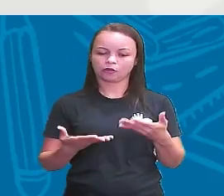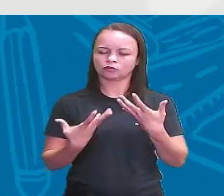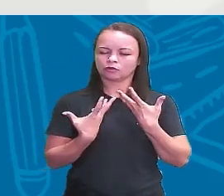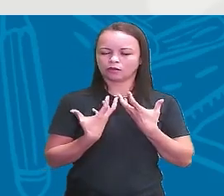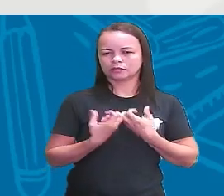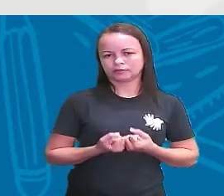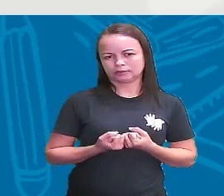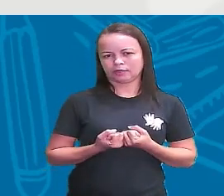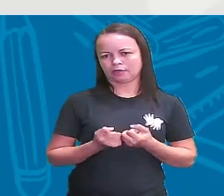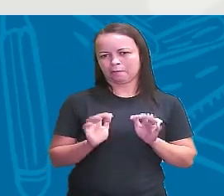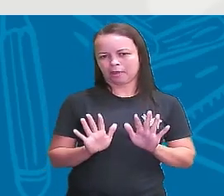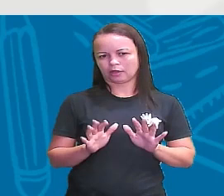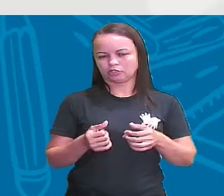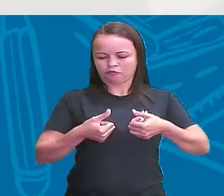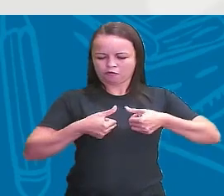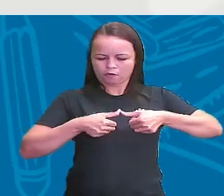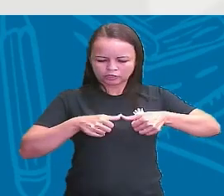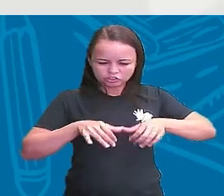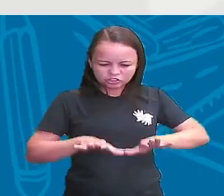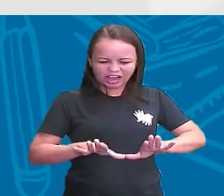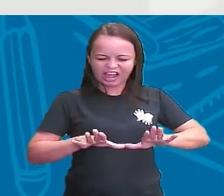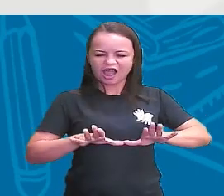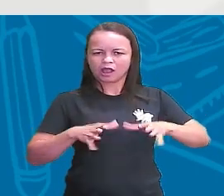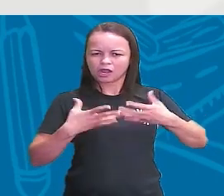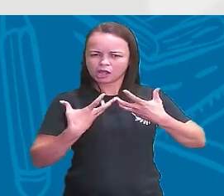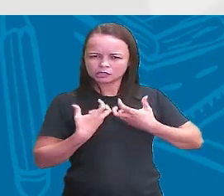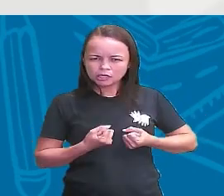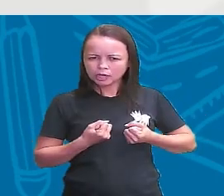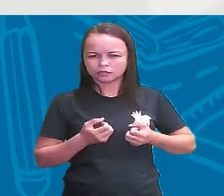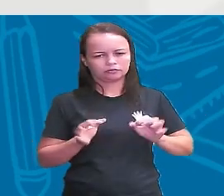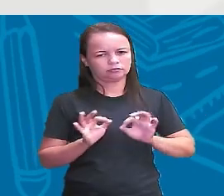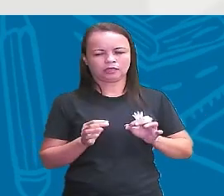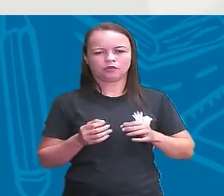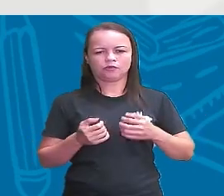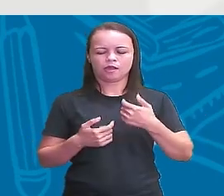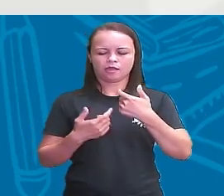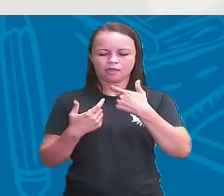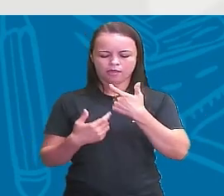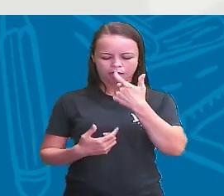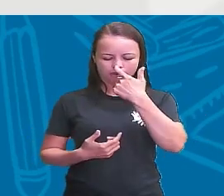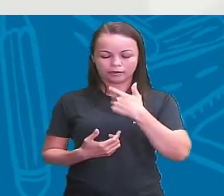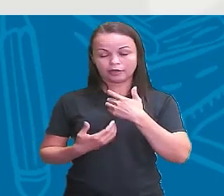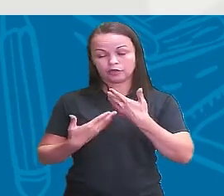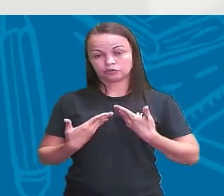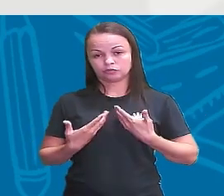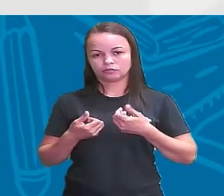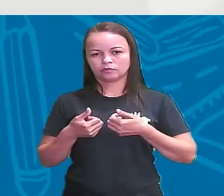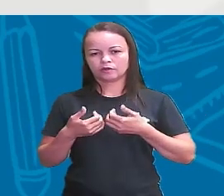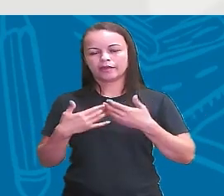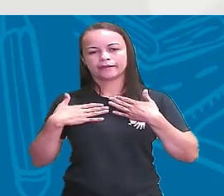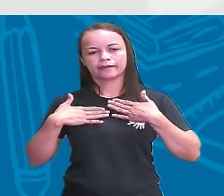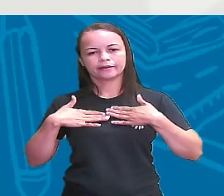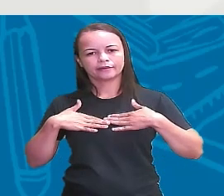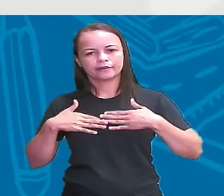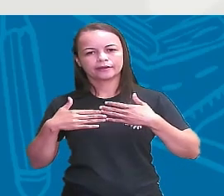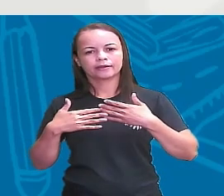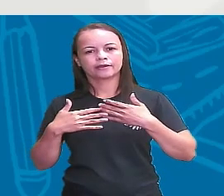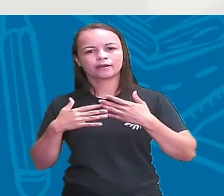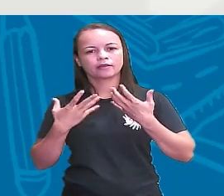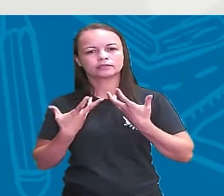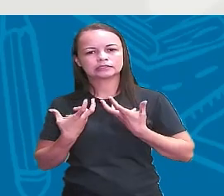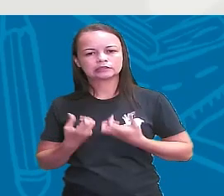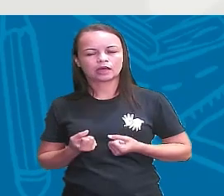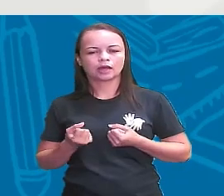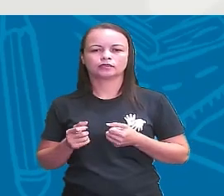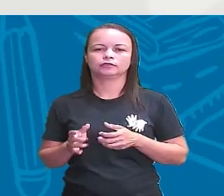não necessariamente eu vou viver cansada para o resto da vida. São estados físicos e de humor